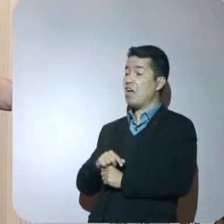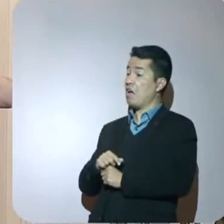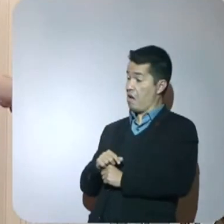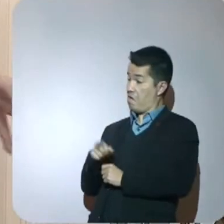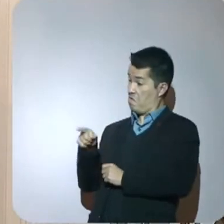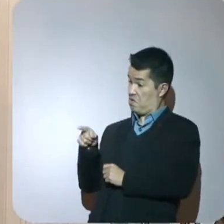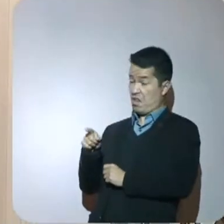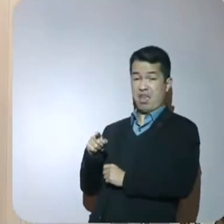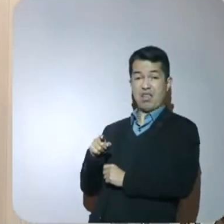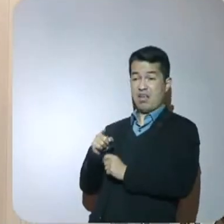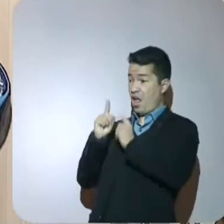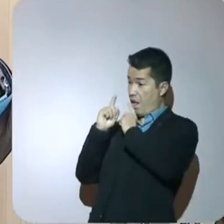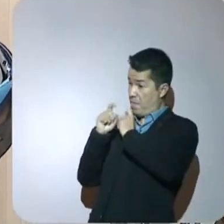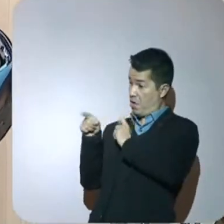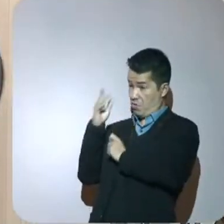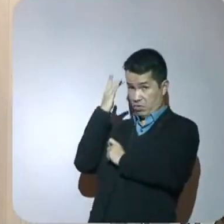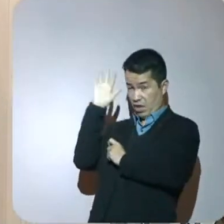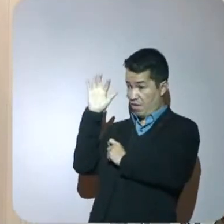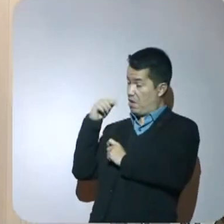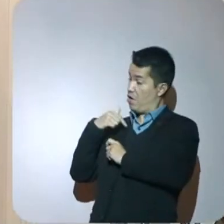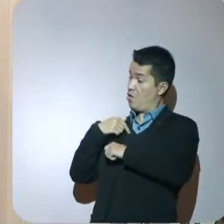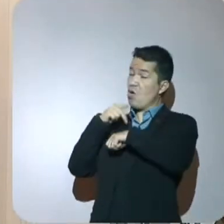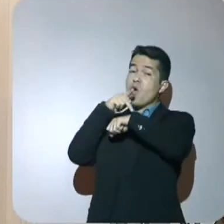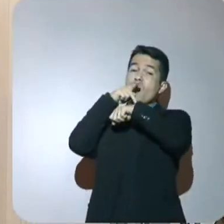mundo. E essa